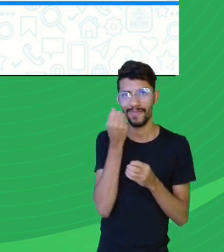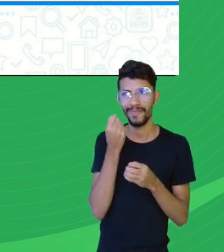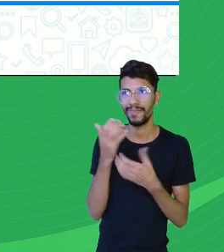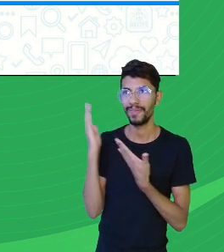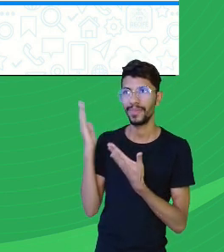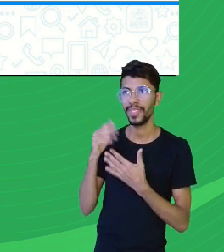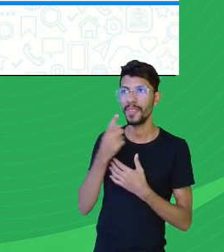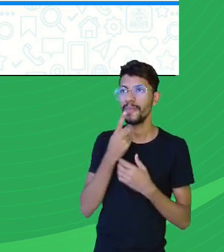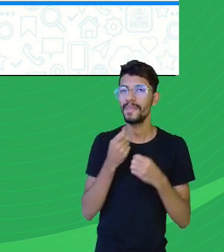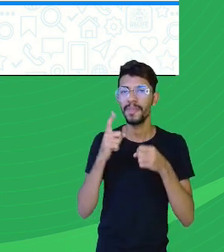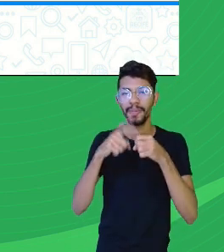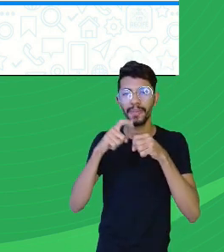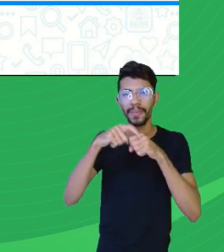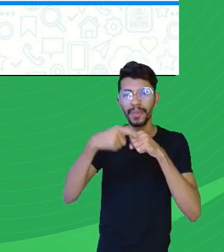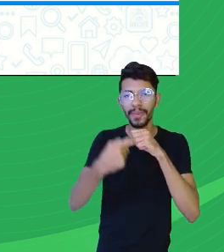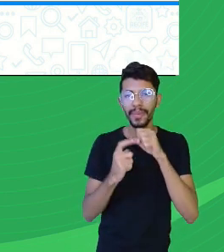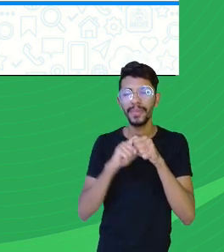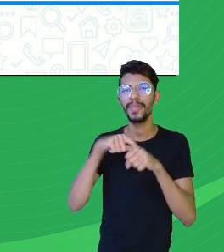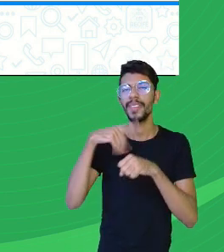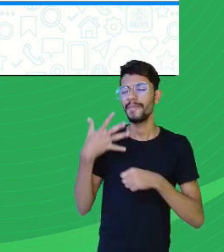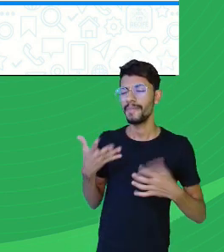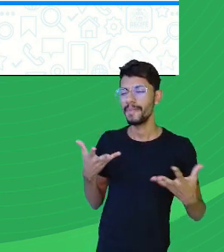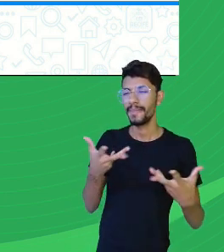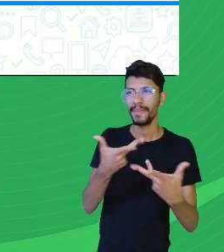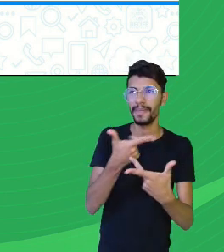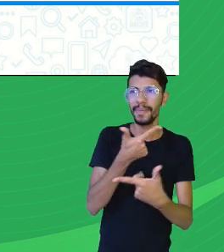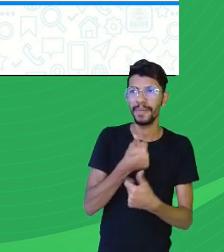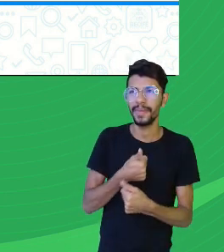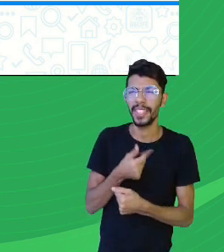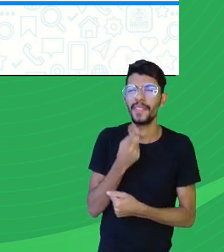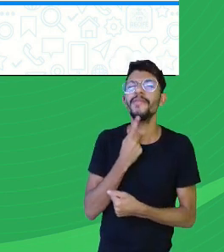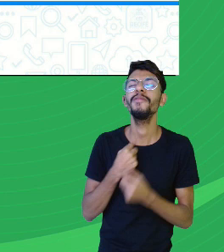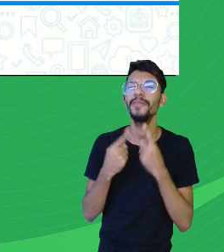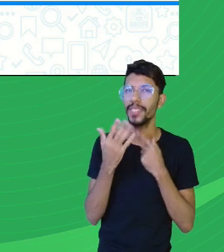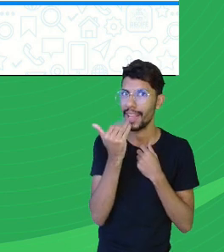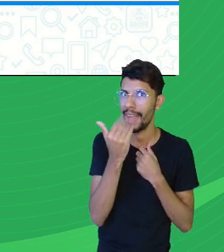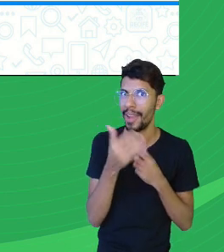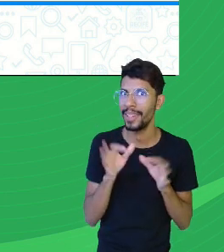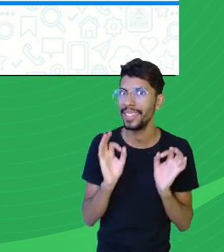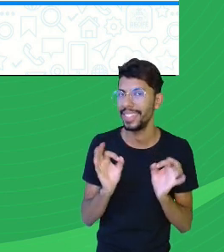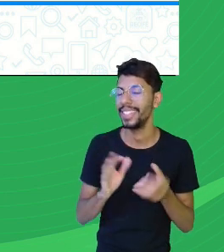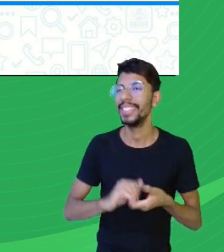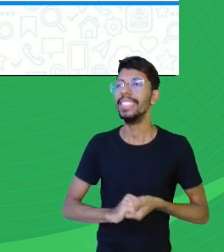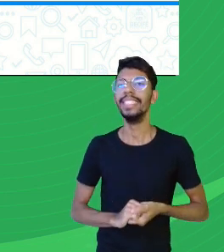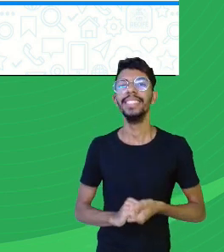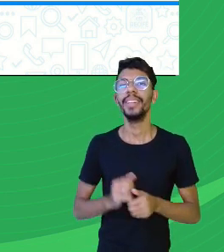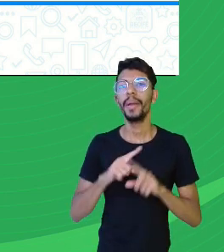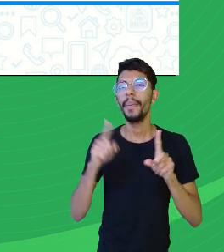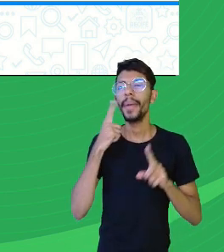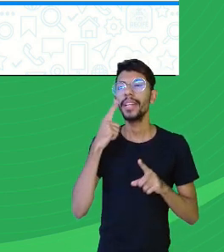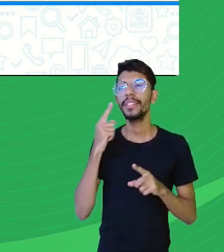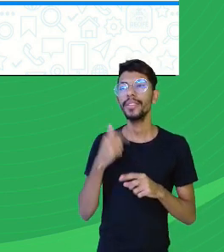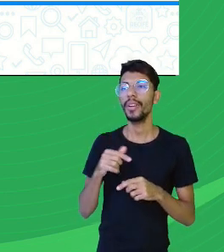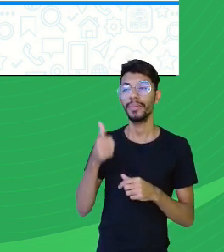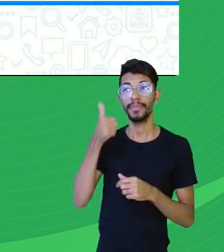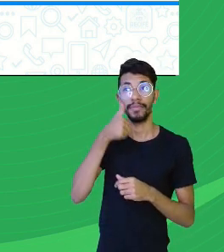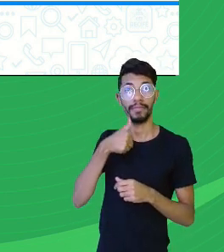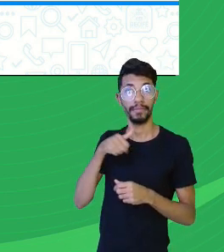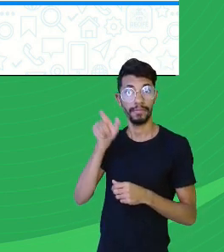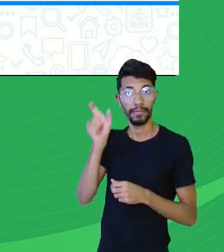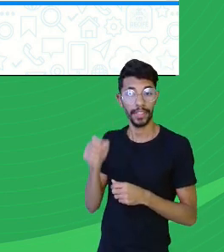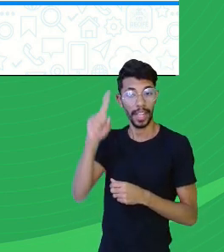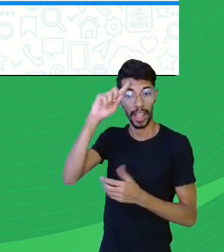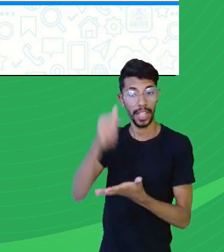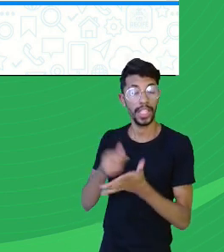morangos maravilhosos, belíssimos. Chega a dar vontade da gente comer, não é verdade? Mas ela resolveu fazer o suco de